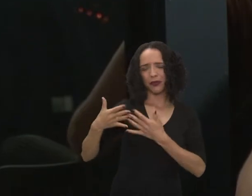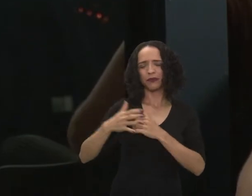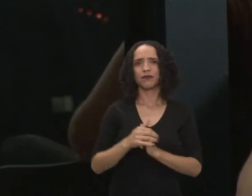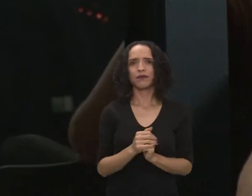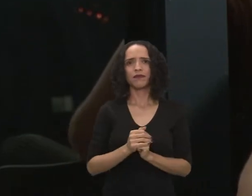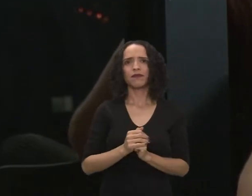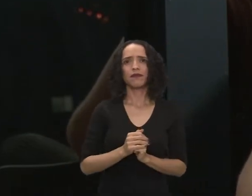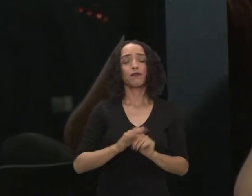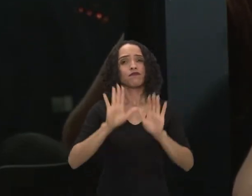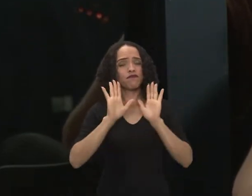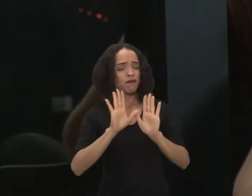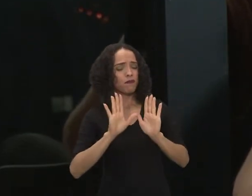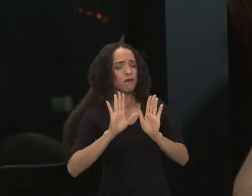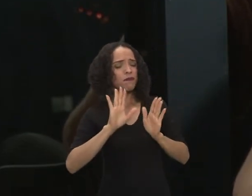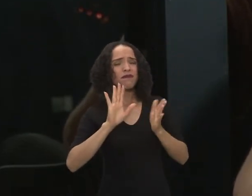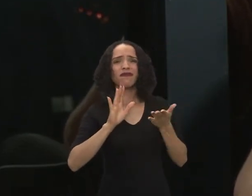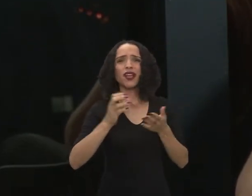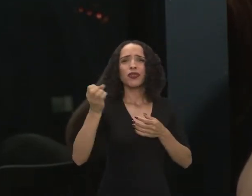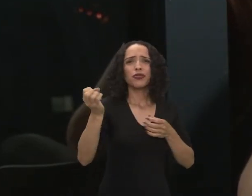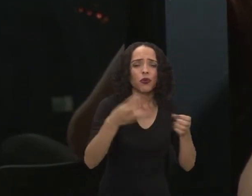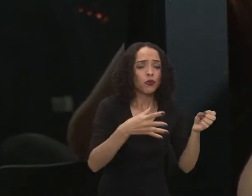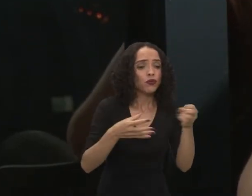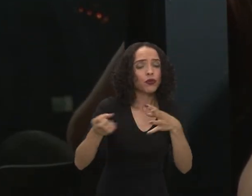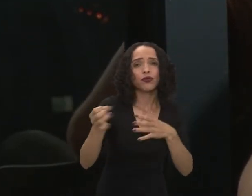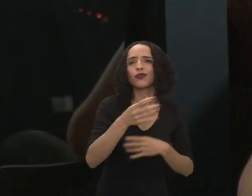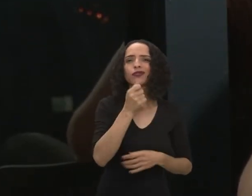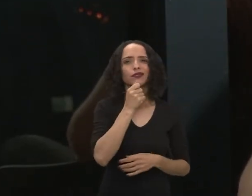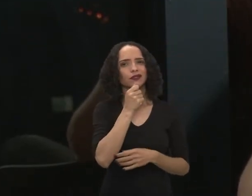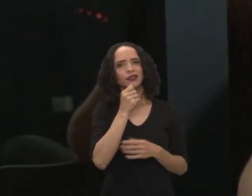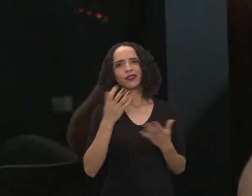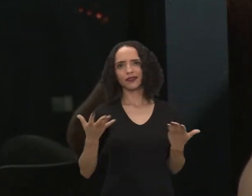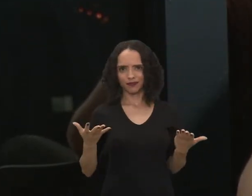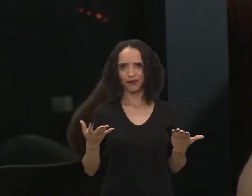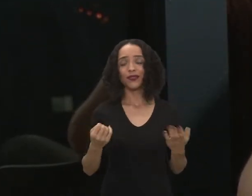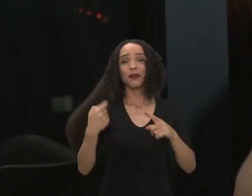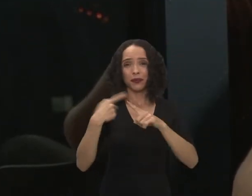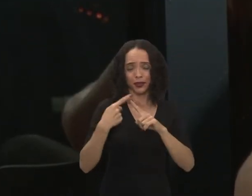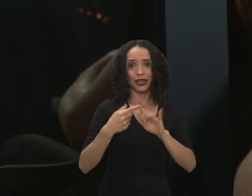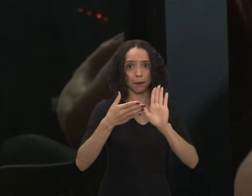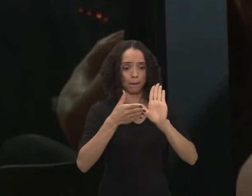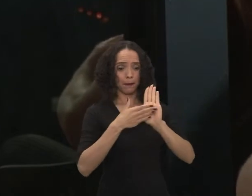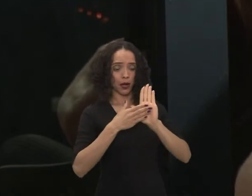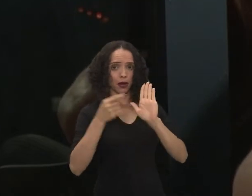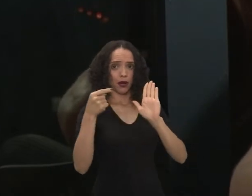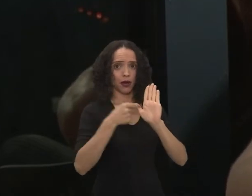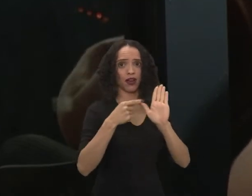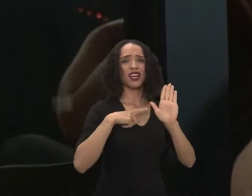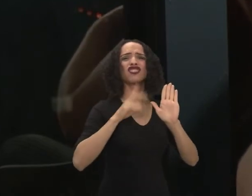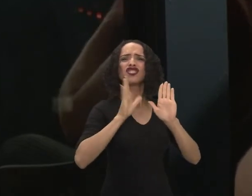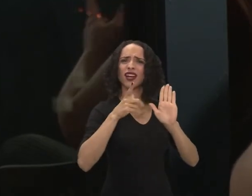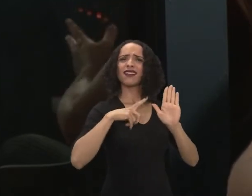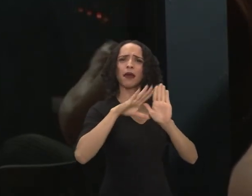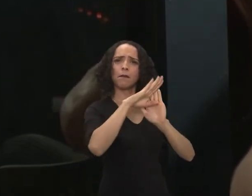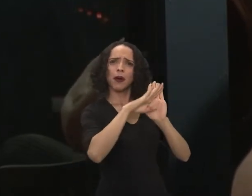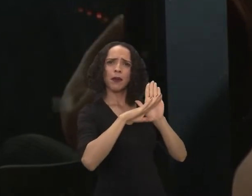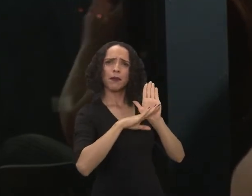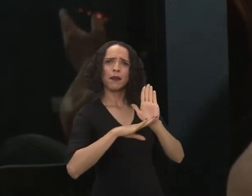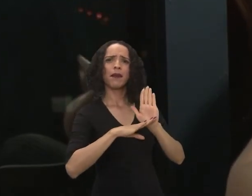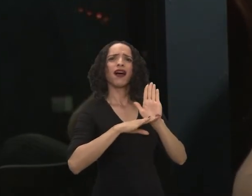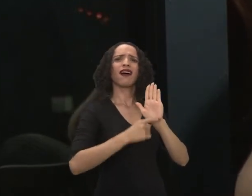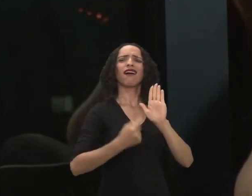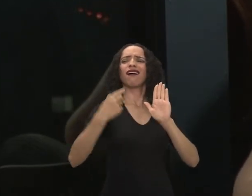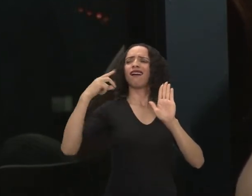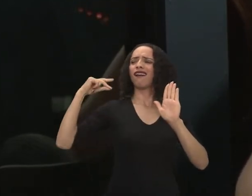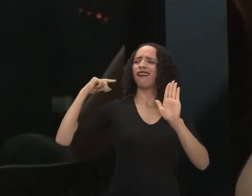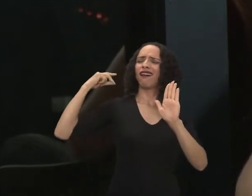factíveis, mas não tem nada de novo. Né? Então, as propostas são propostas que alguns programas que já aconteceram, já acontecem